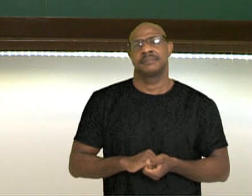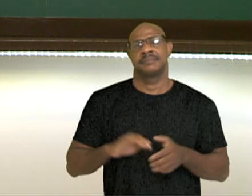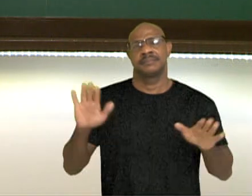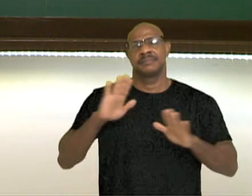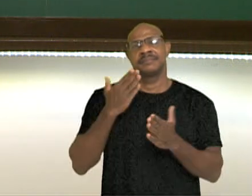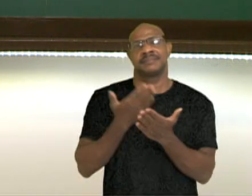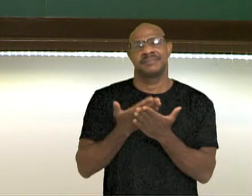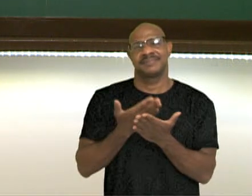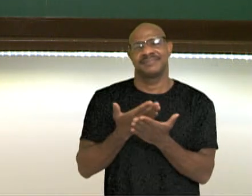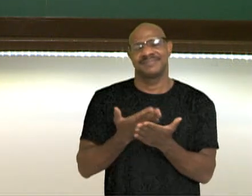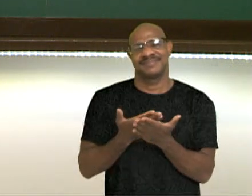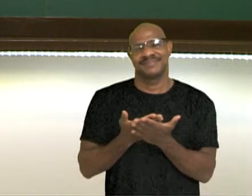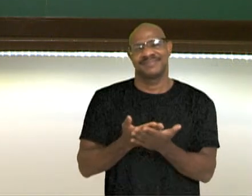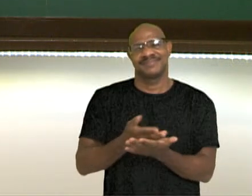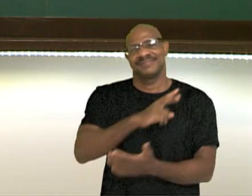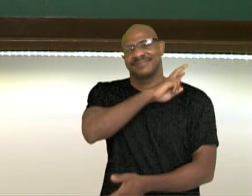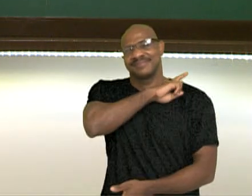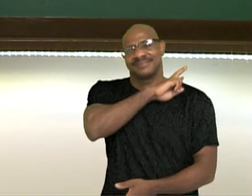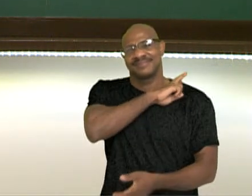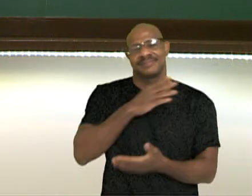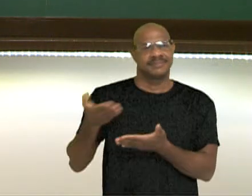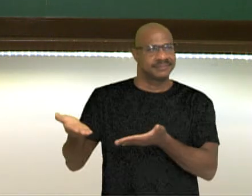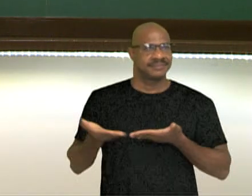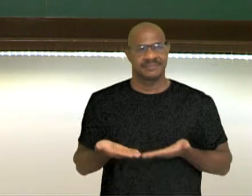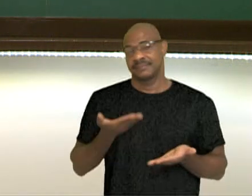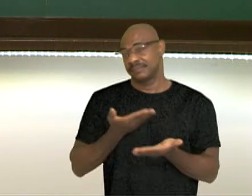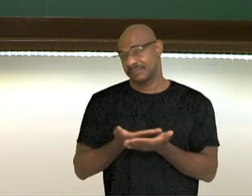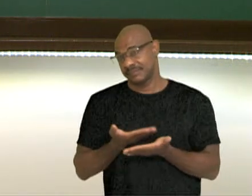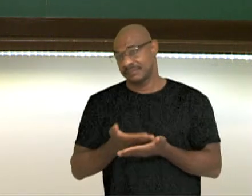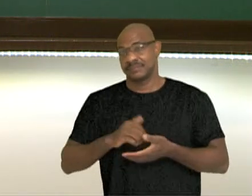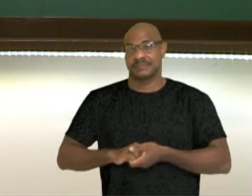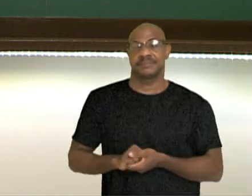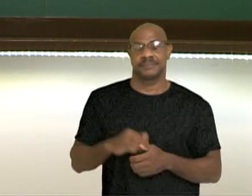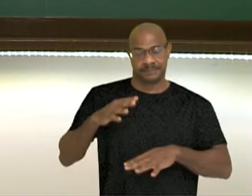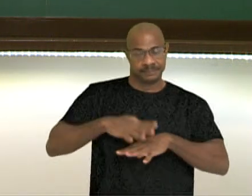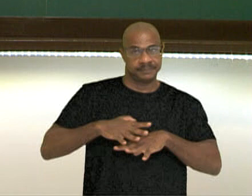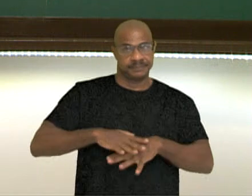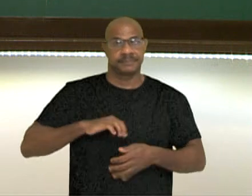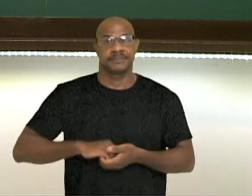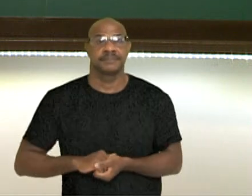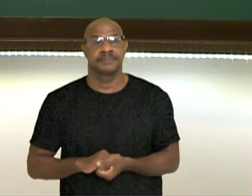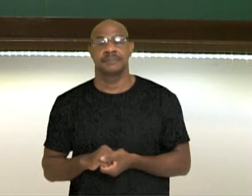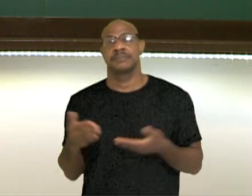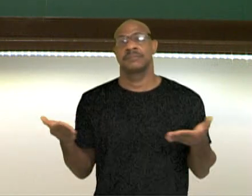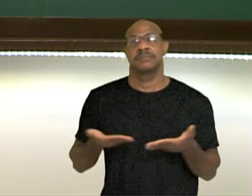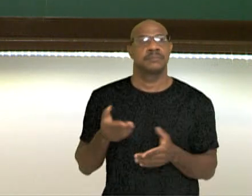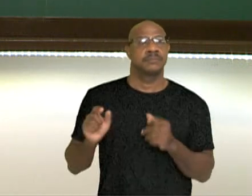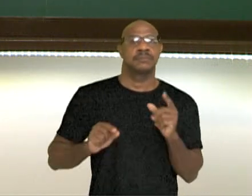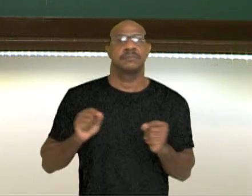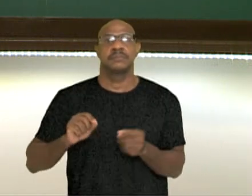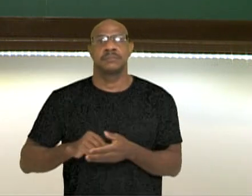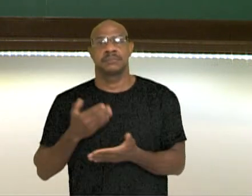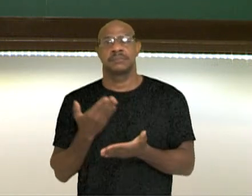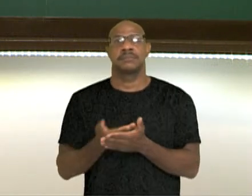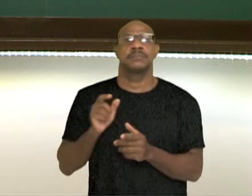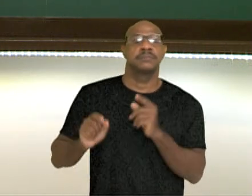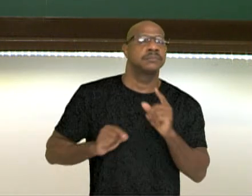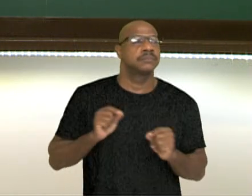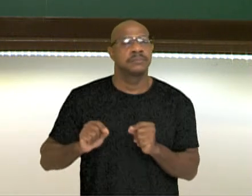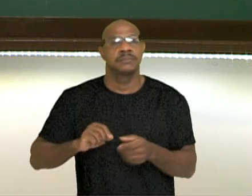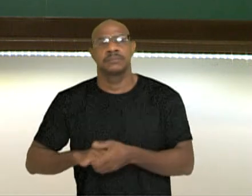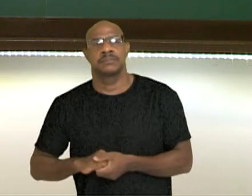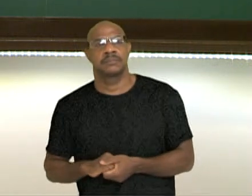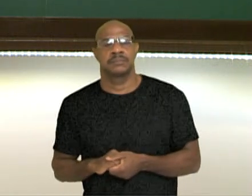Olá, estudantes da segunda série do ensino médio. Seja bem-vindo a mais uma aula de matemática. Hoje nós estudaremos mais um pouco aí